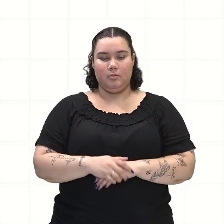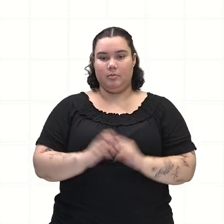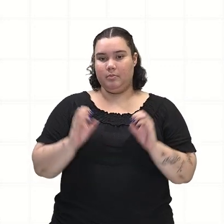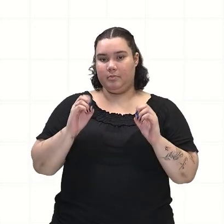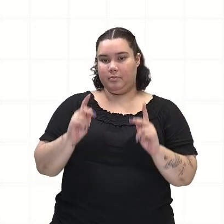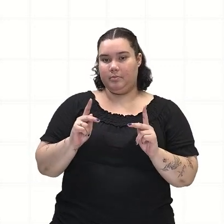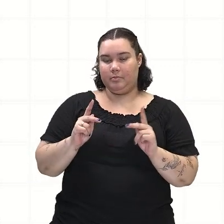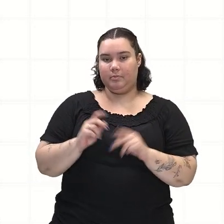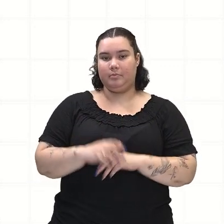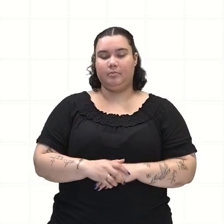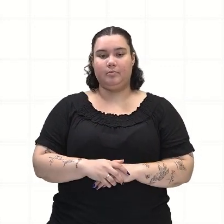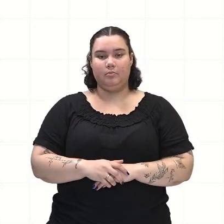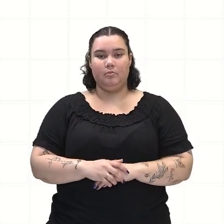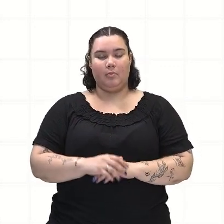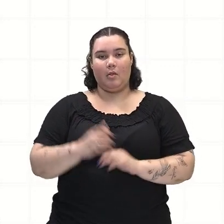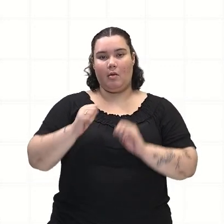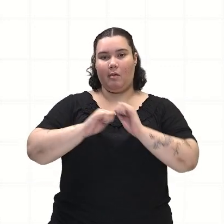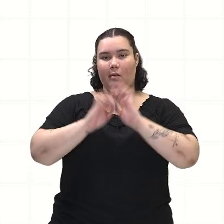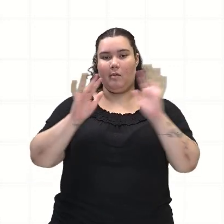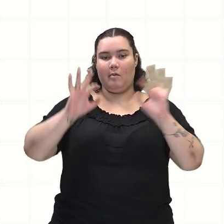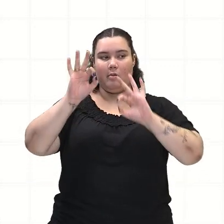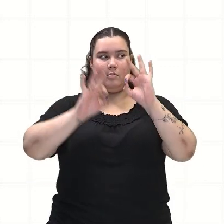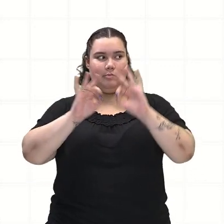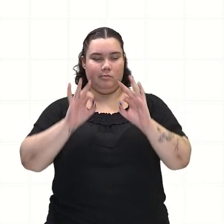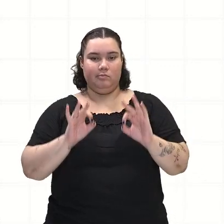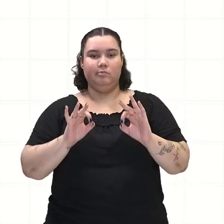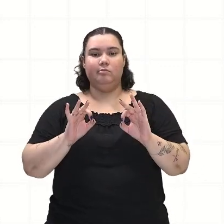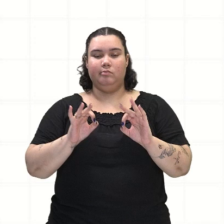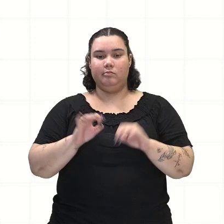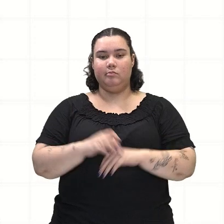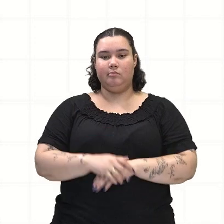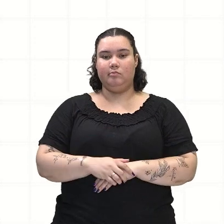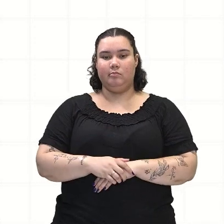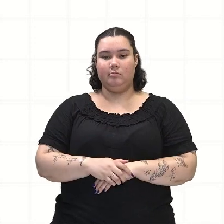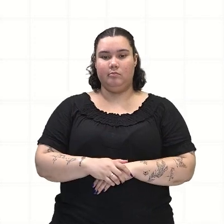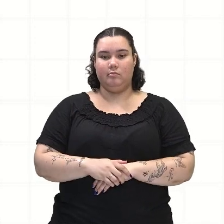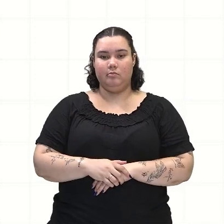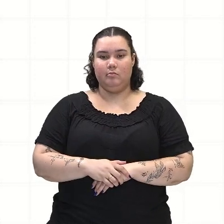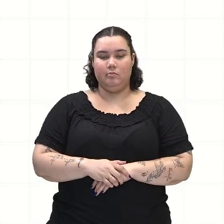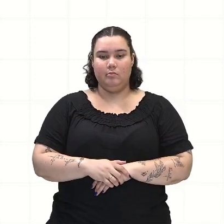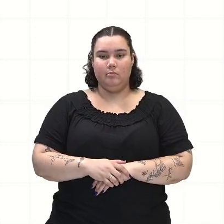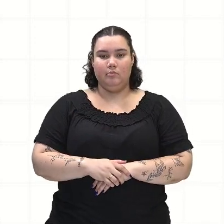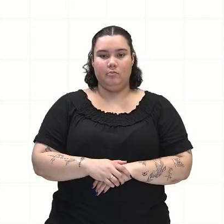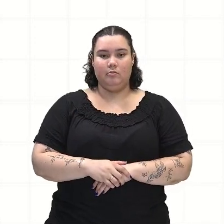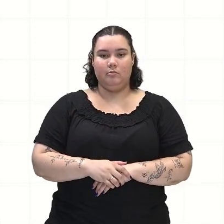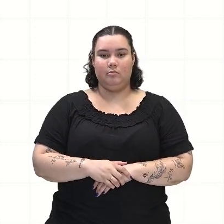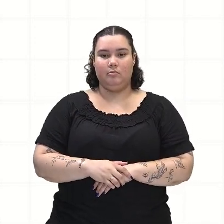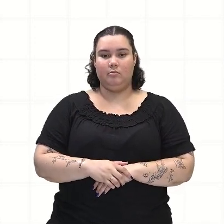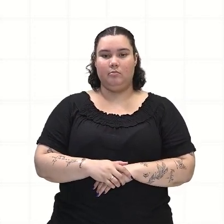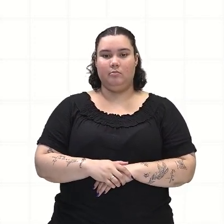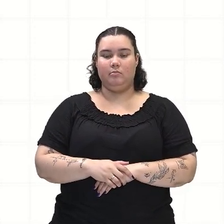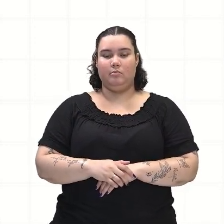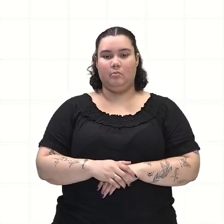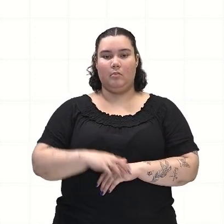Beleza? Então, só para ficar bem organizado aqui, vamos corrigir novamente. Não seria